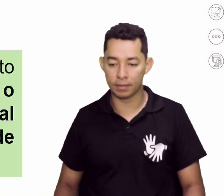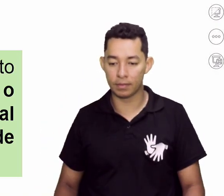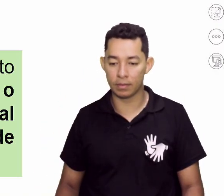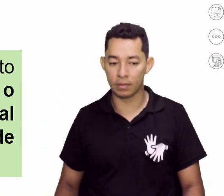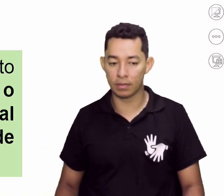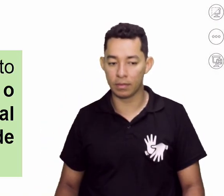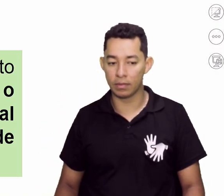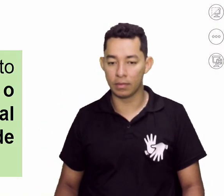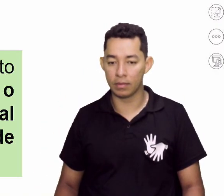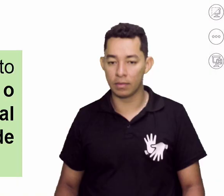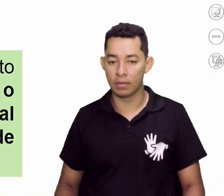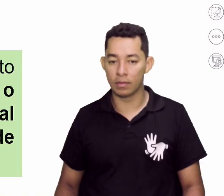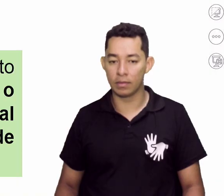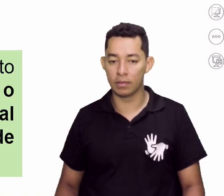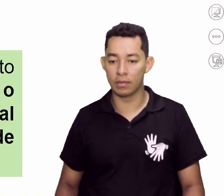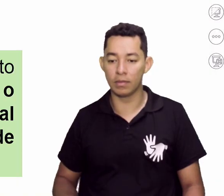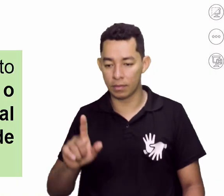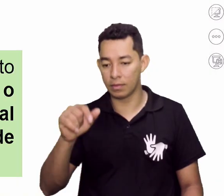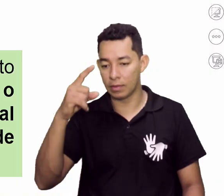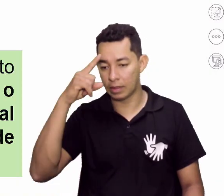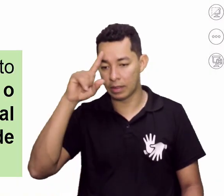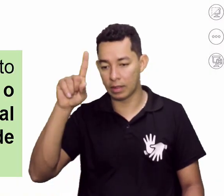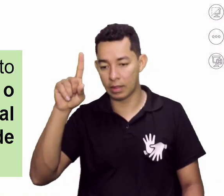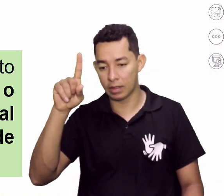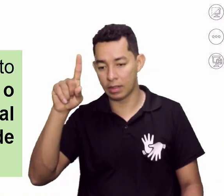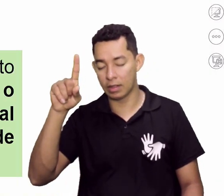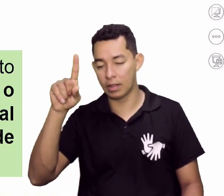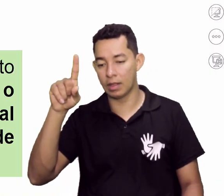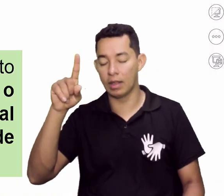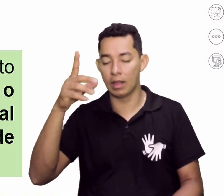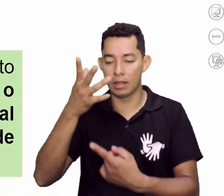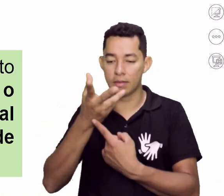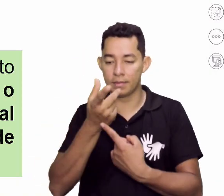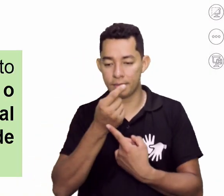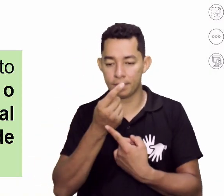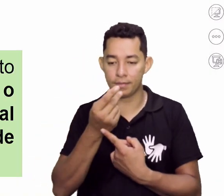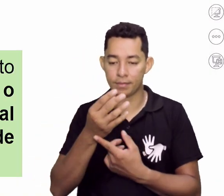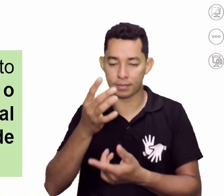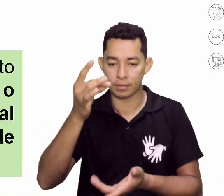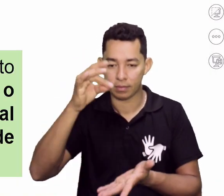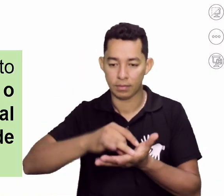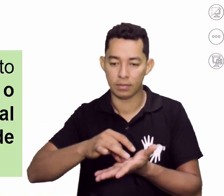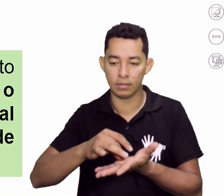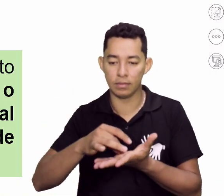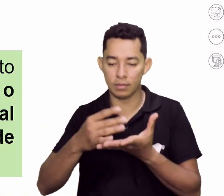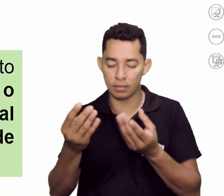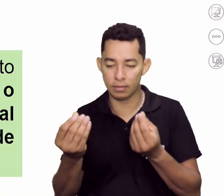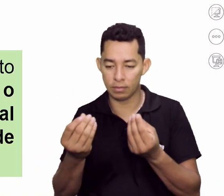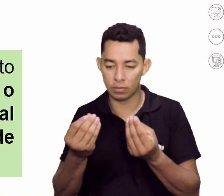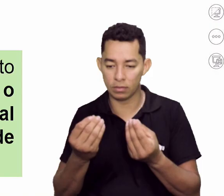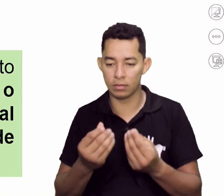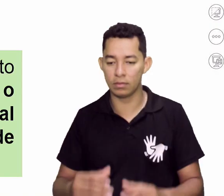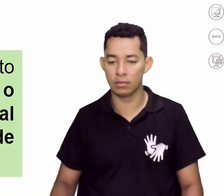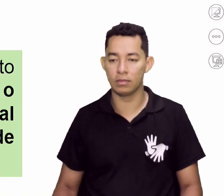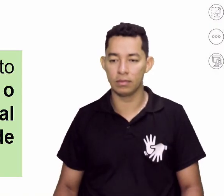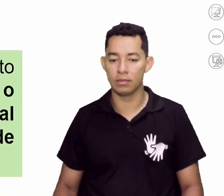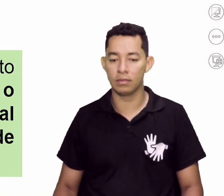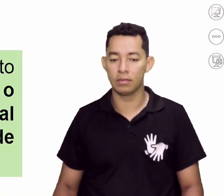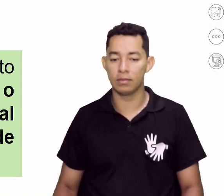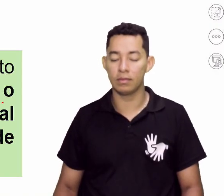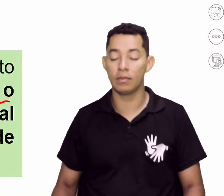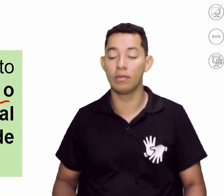a ideia por trás da arte concreta. Tá bom? A intenção deste movimento concreto